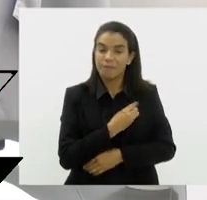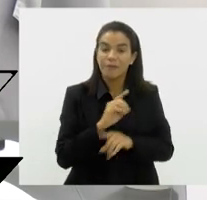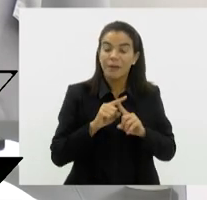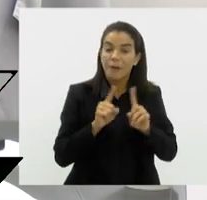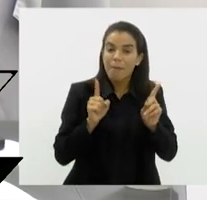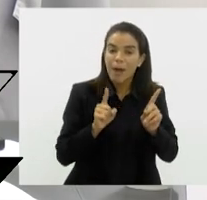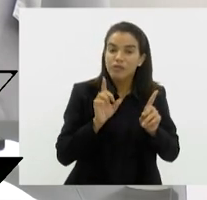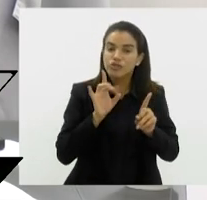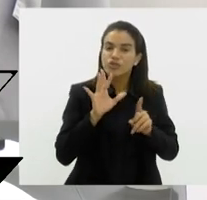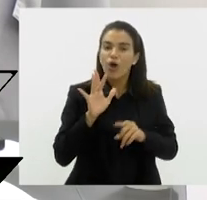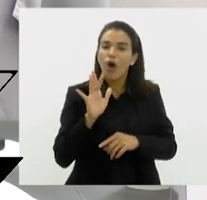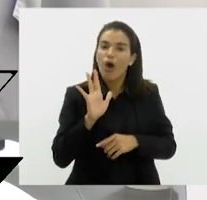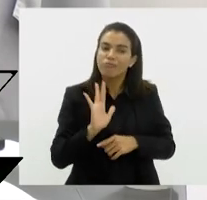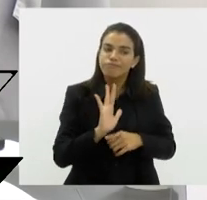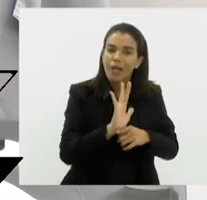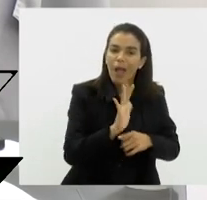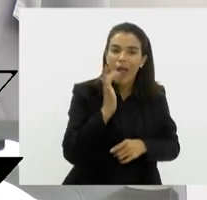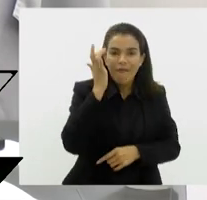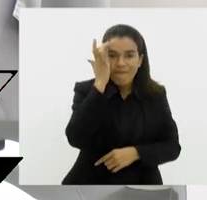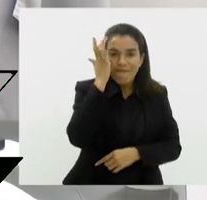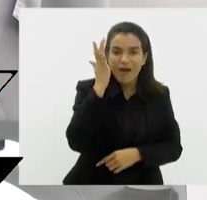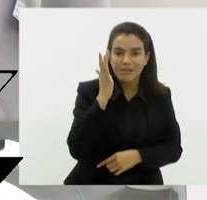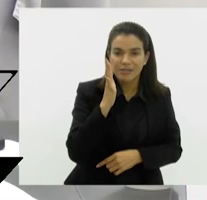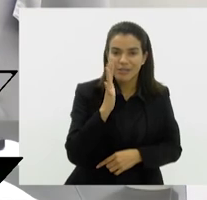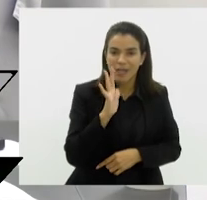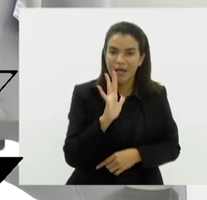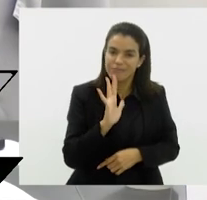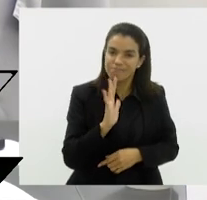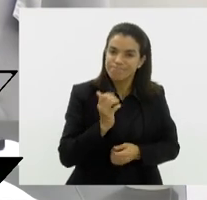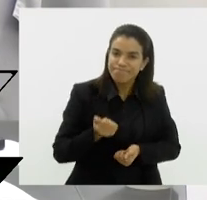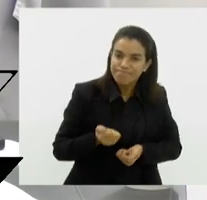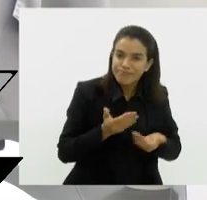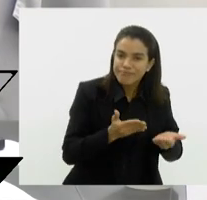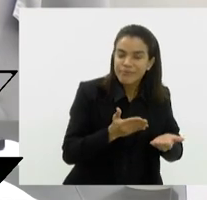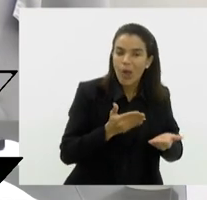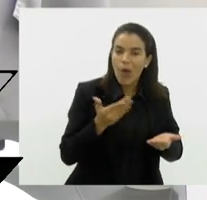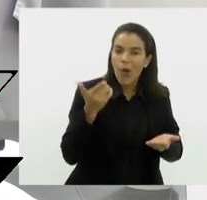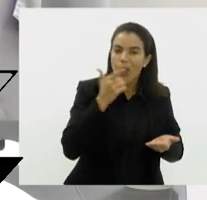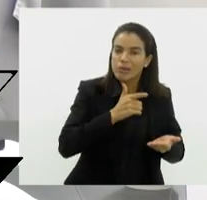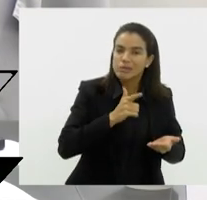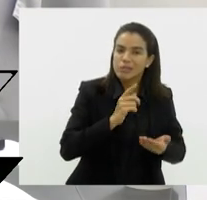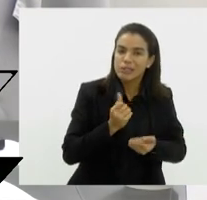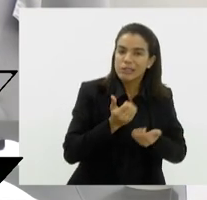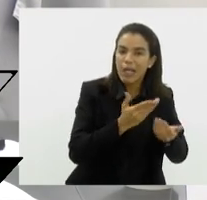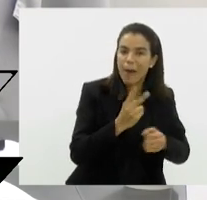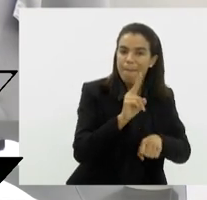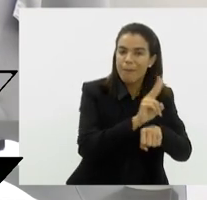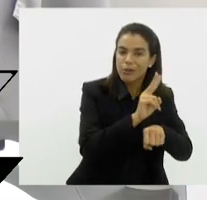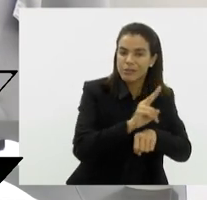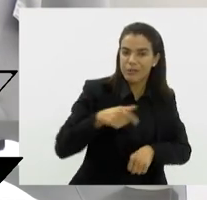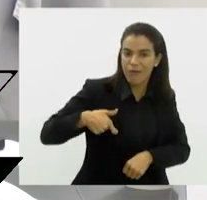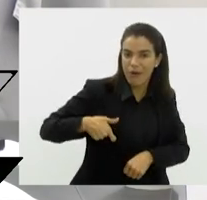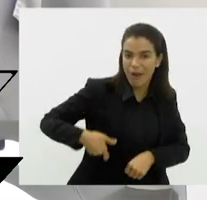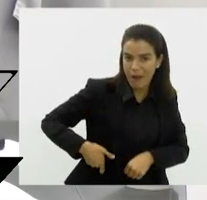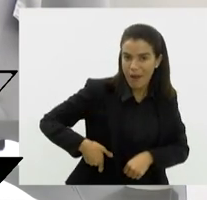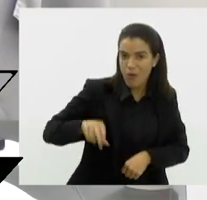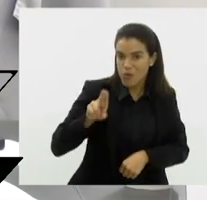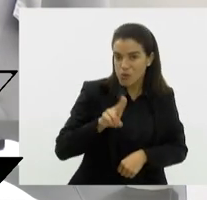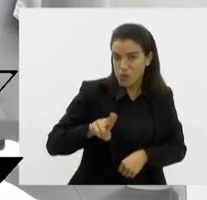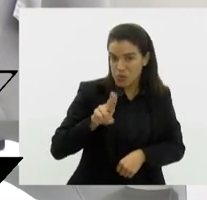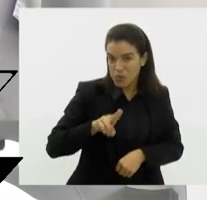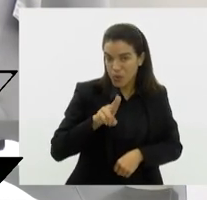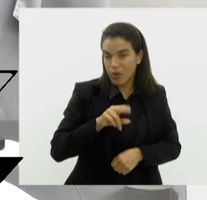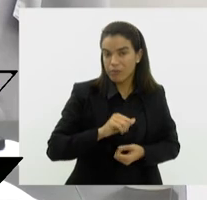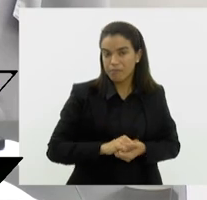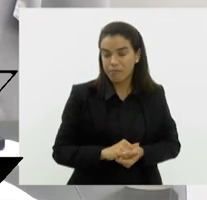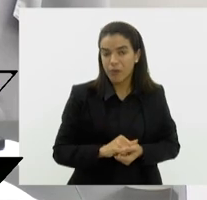a facilitar a obtenção do porte de armas, que continua sujeito à